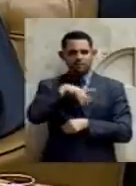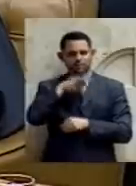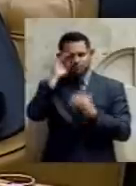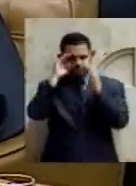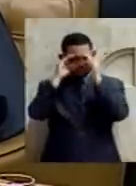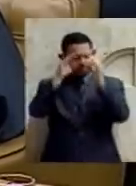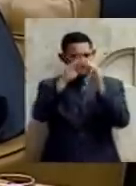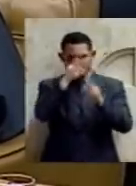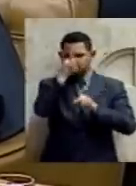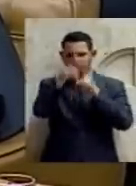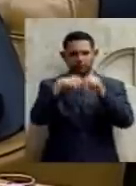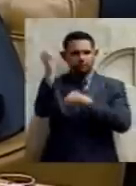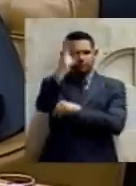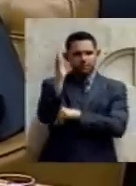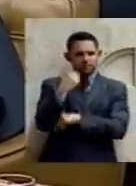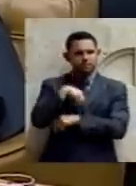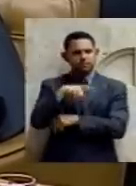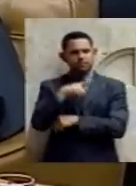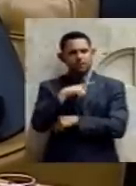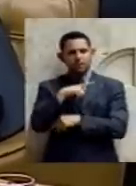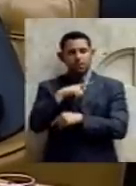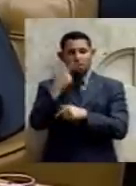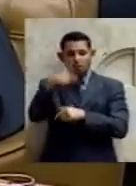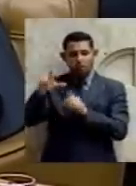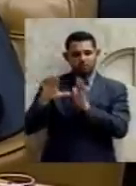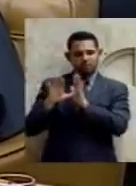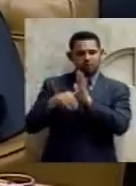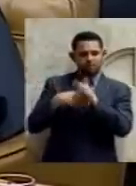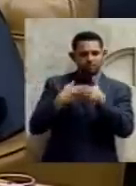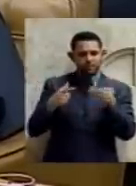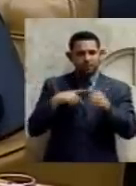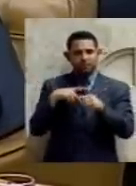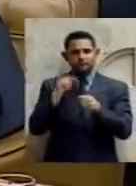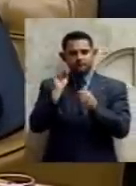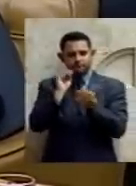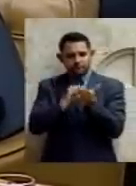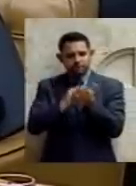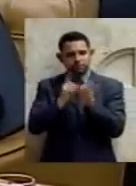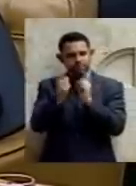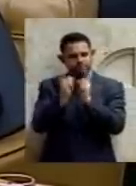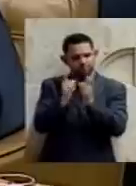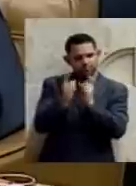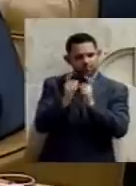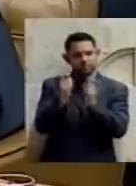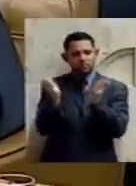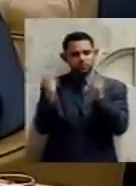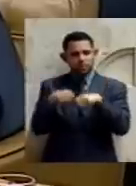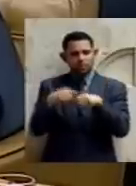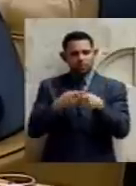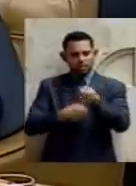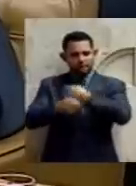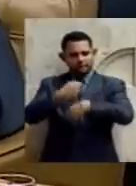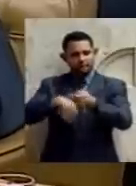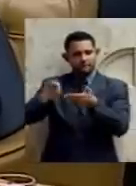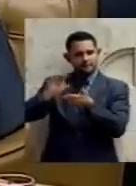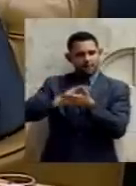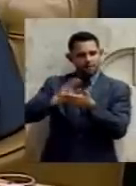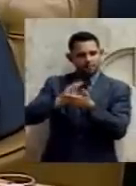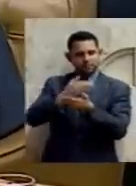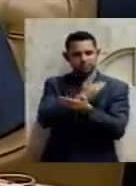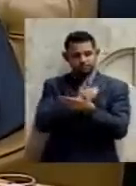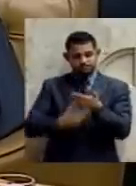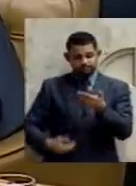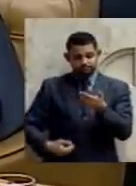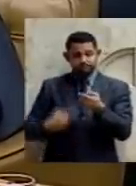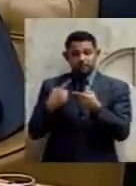sociedade brasileira quanto à corrupção e à má gestão dos recursos públicos. No plano da cidadania,